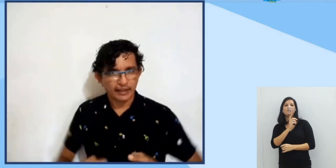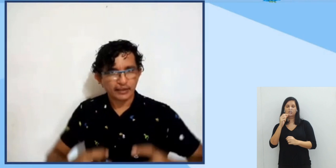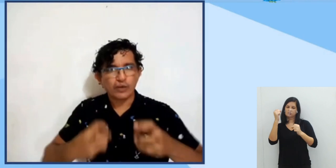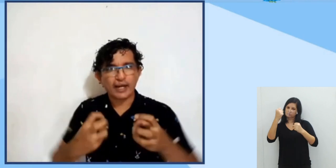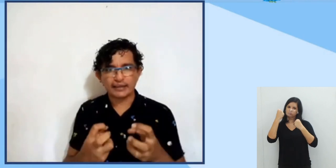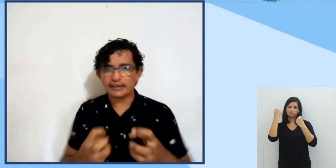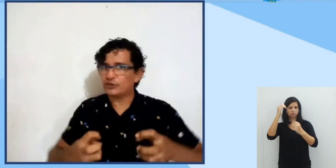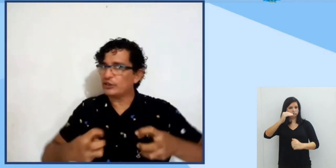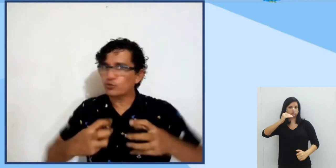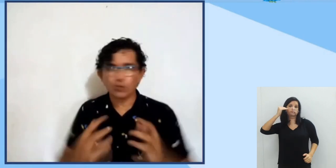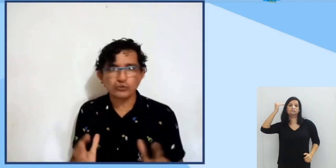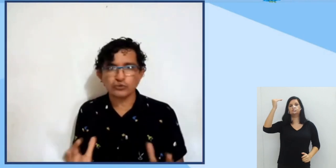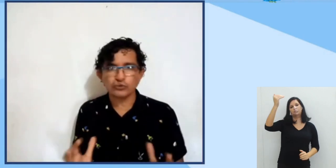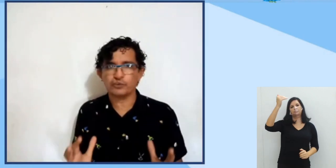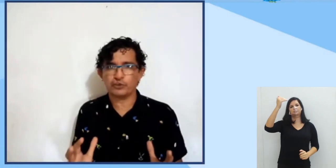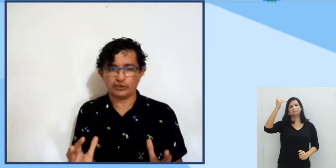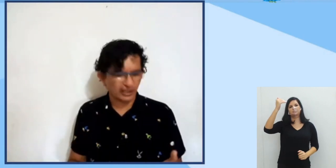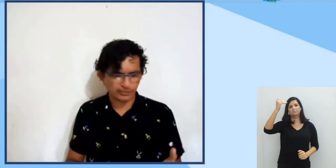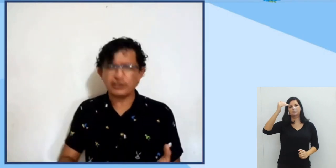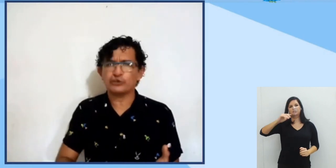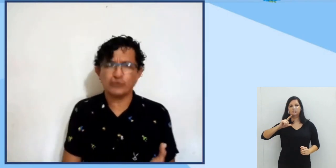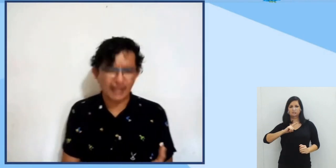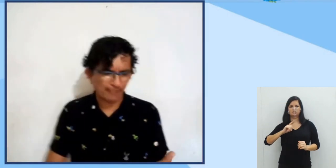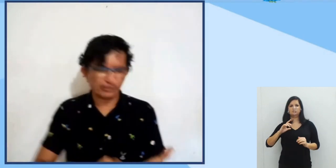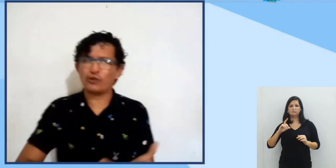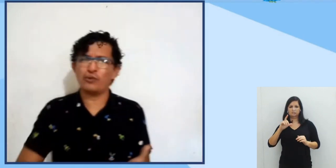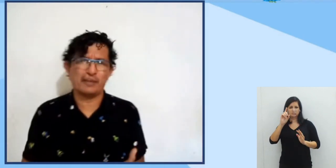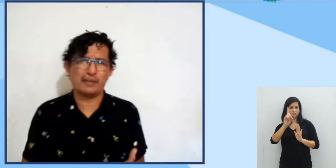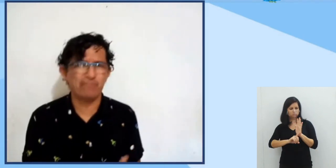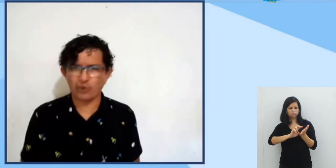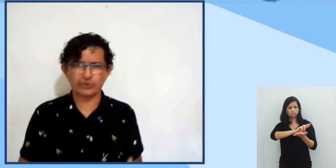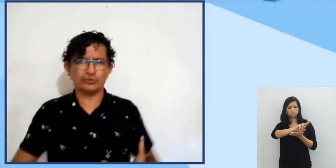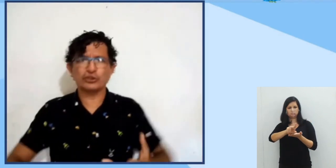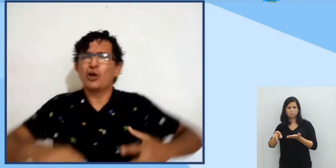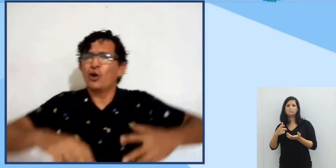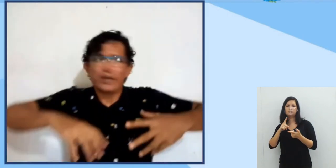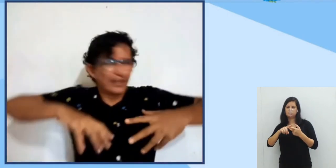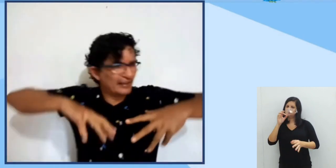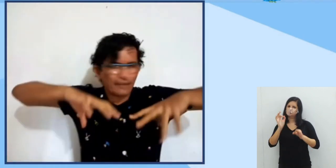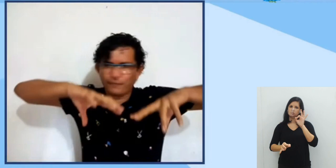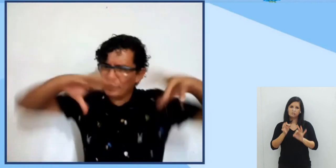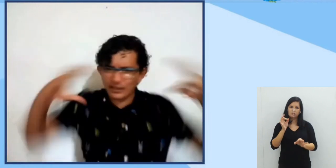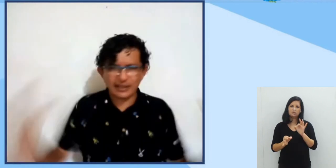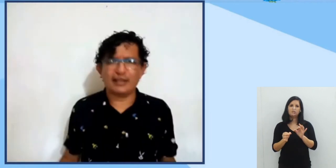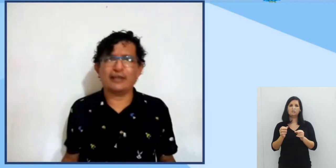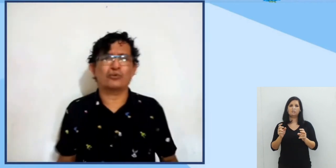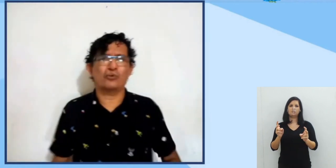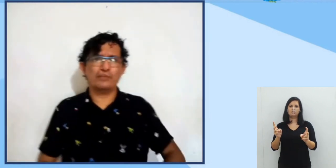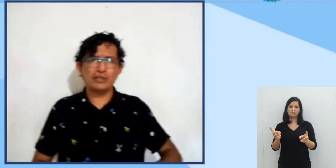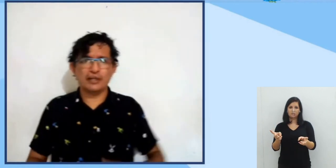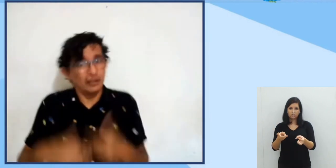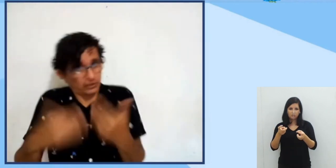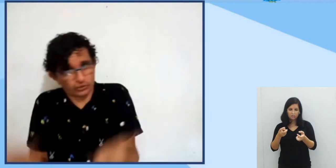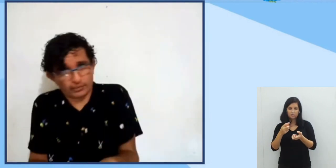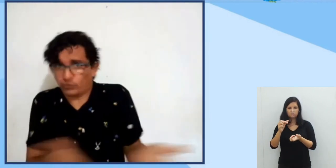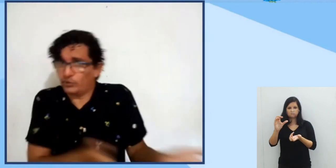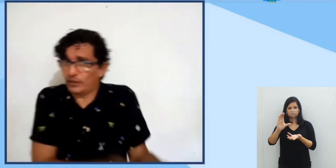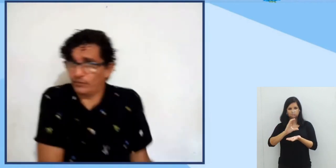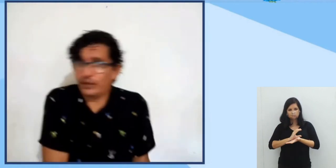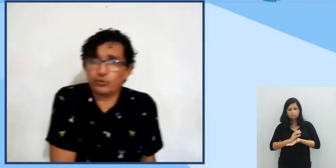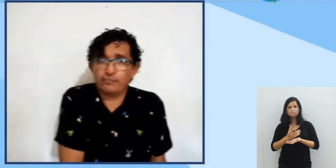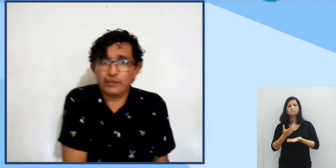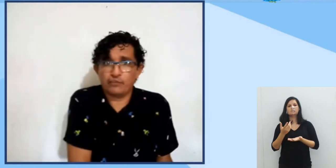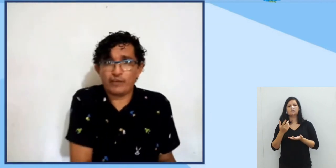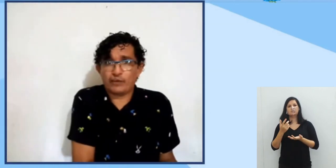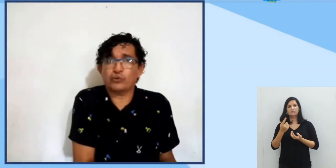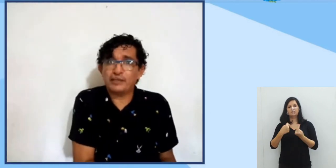Não é? Era o cara que tinha todos os poderes. Ele podia julgar, podia cobrar impostos, ele definia a economia, que sobretudo